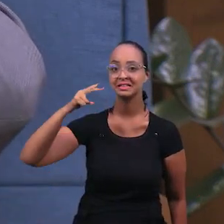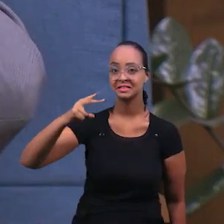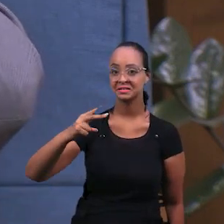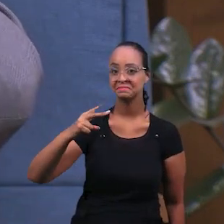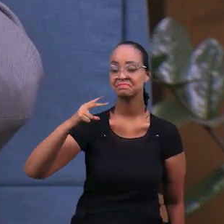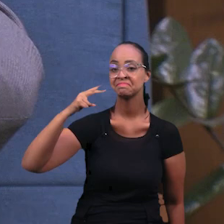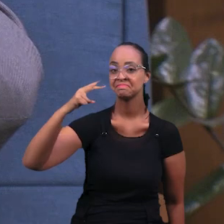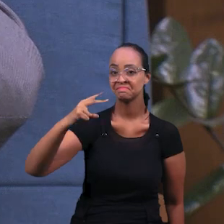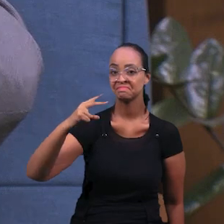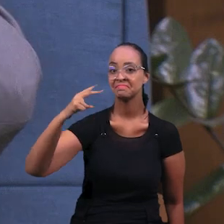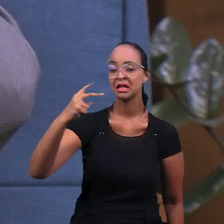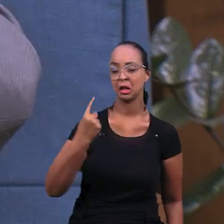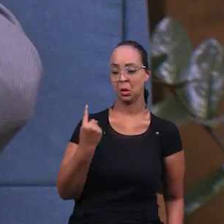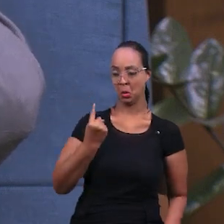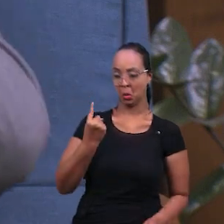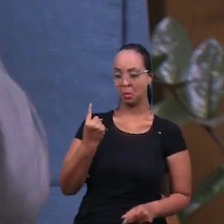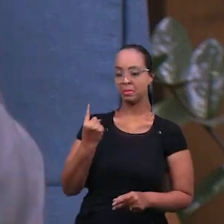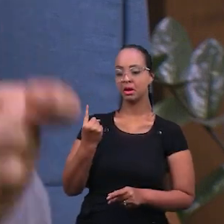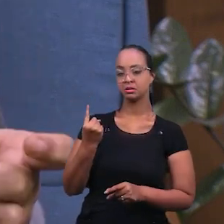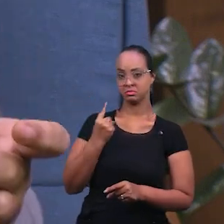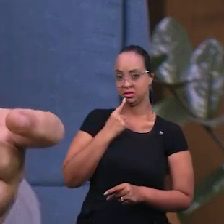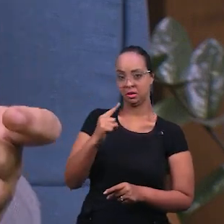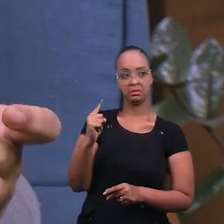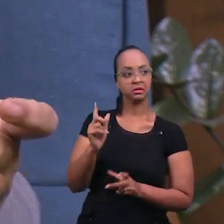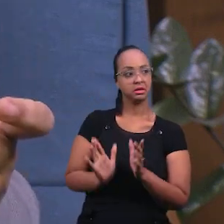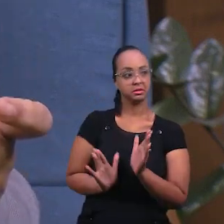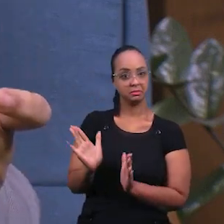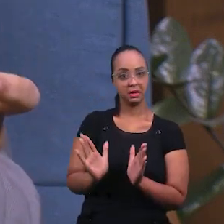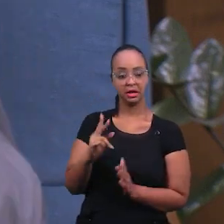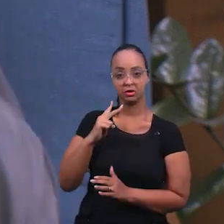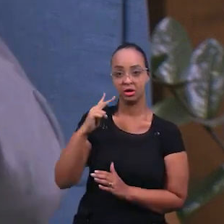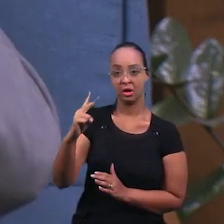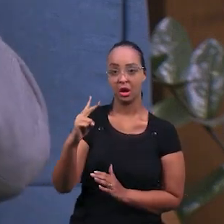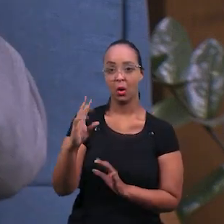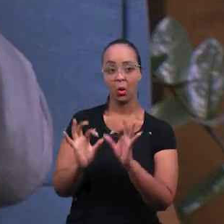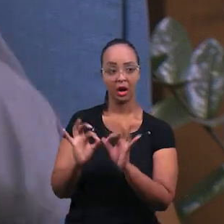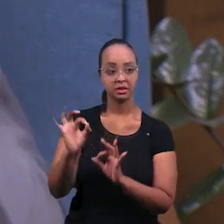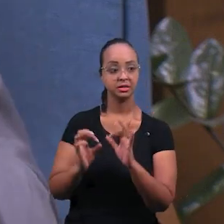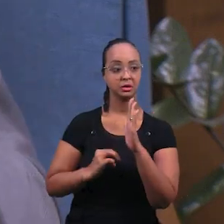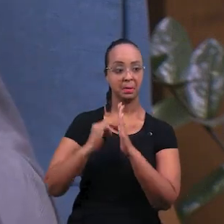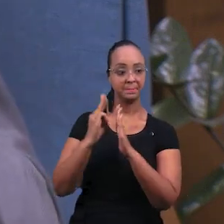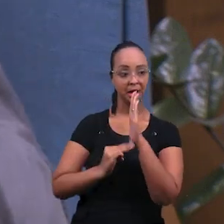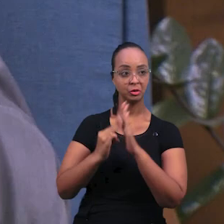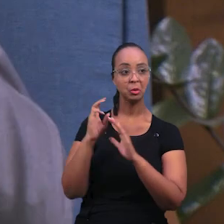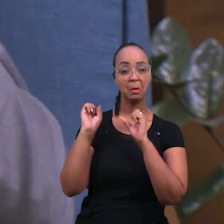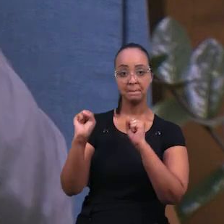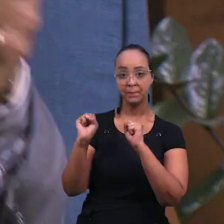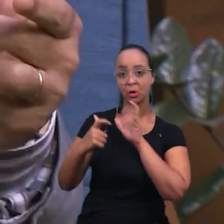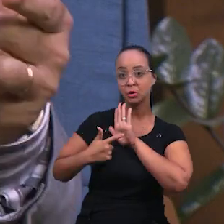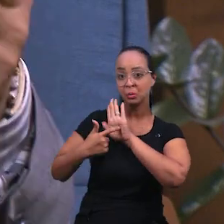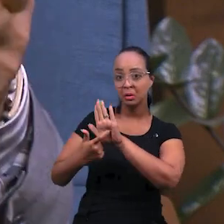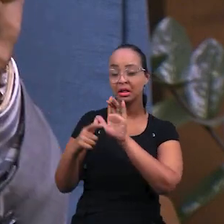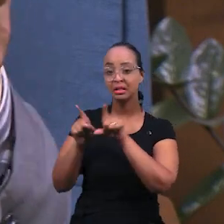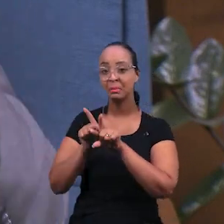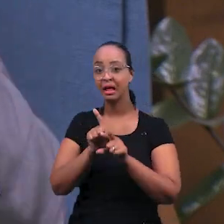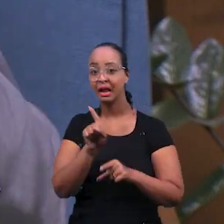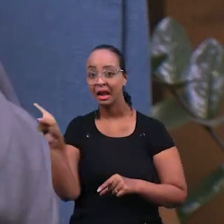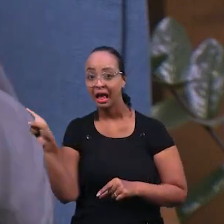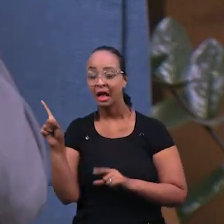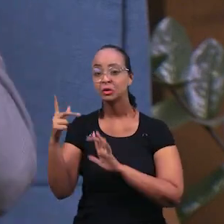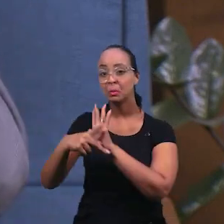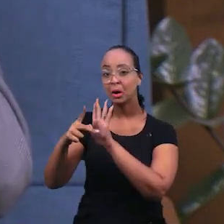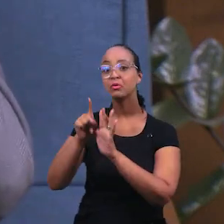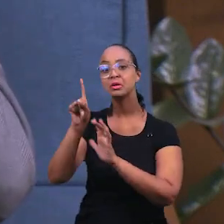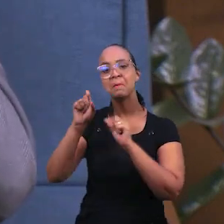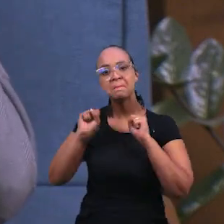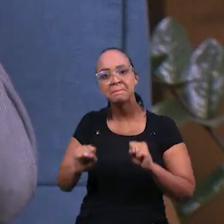faz uma semana acessibilidade, na outra semana organização e método. Então é só você entrar ali na playlist também do programa, se você quiser, e